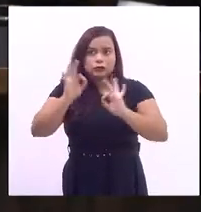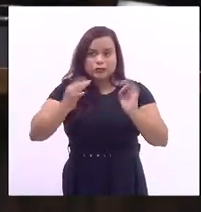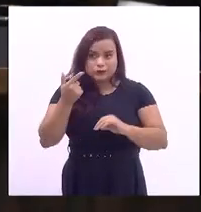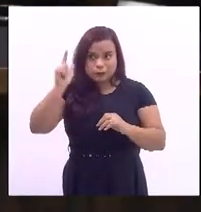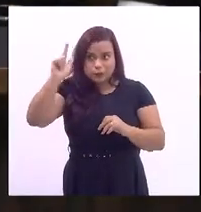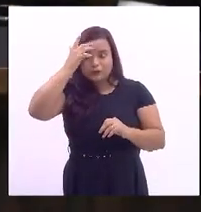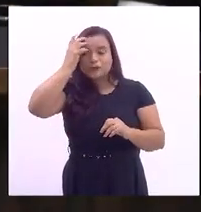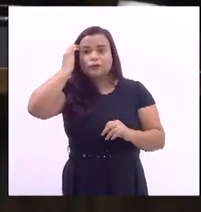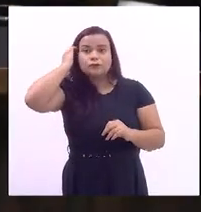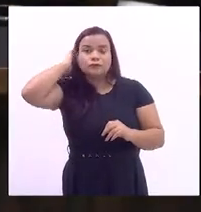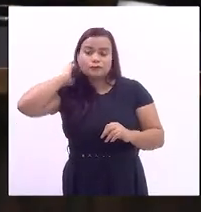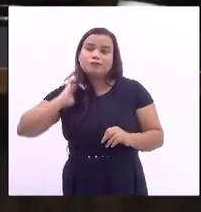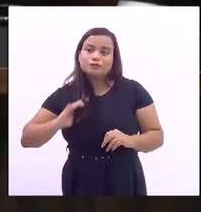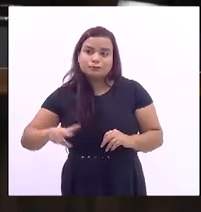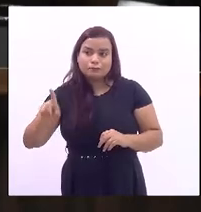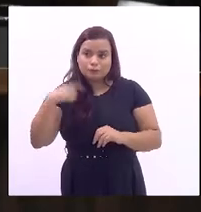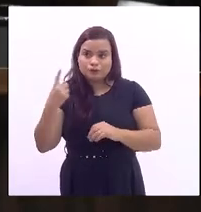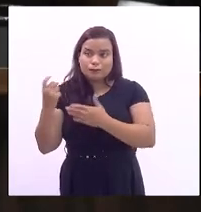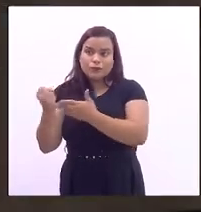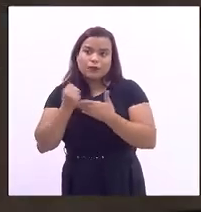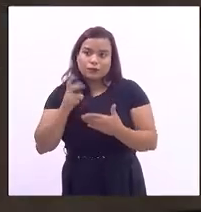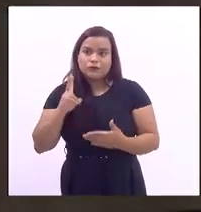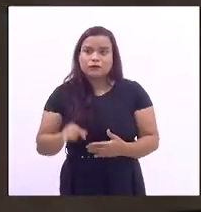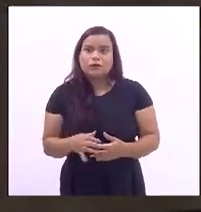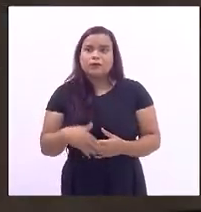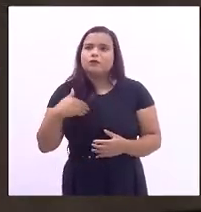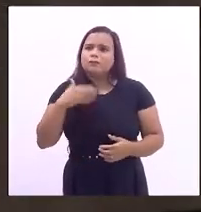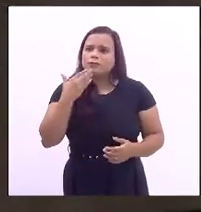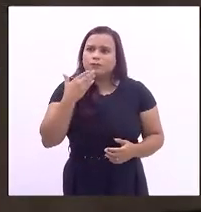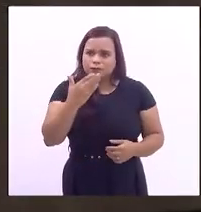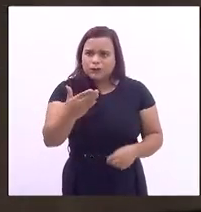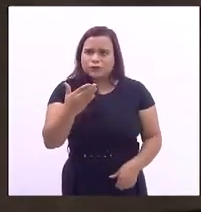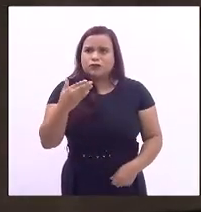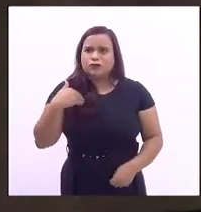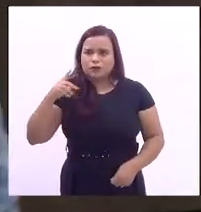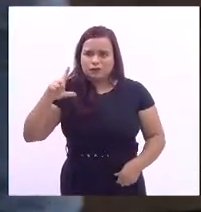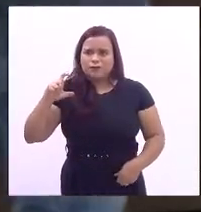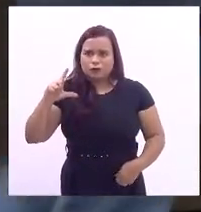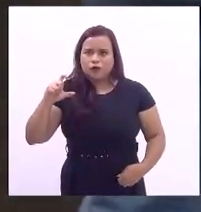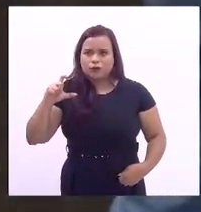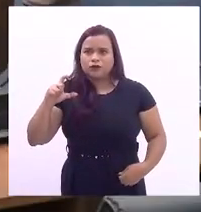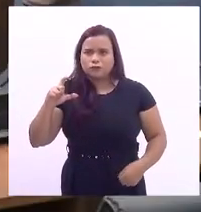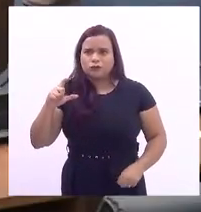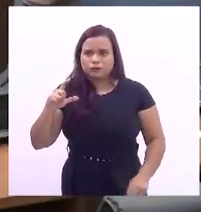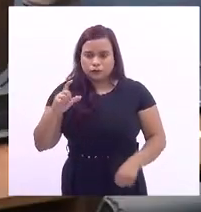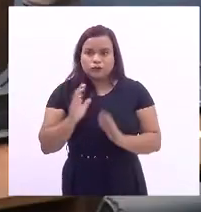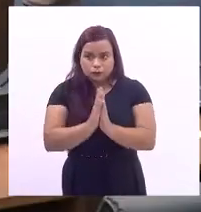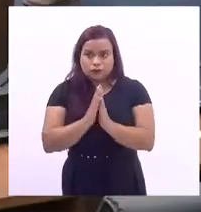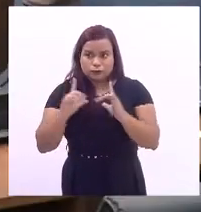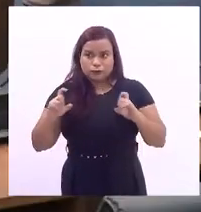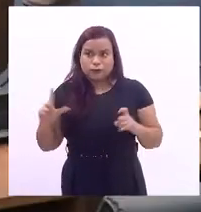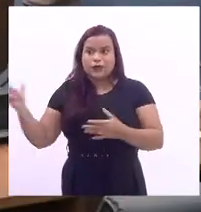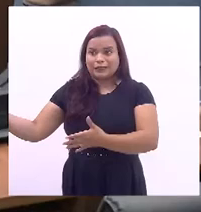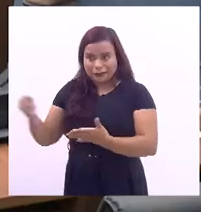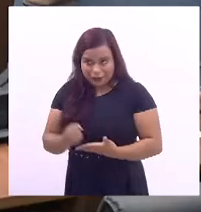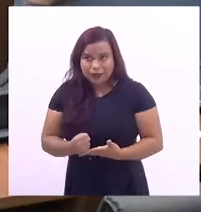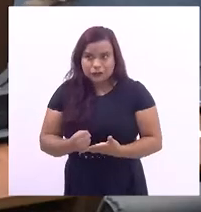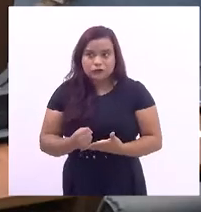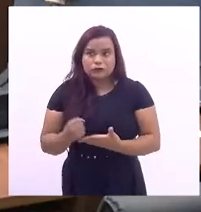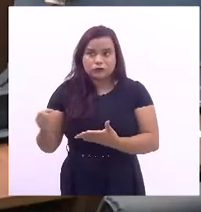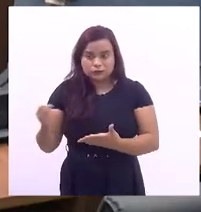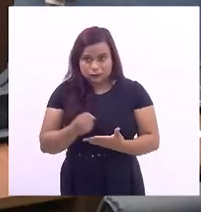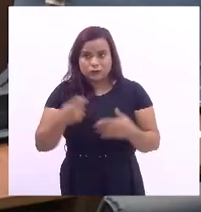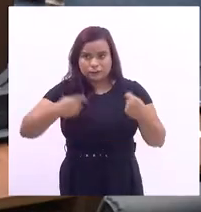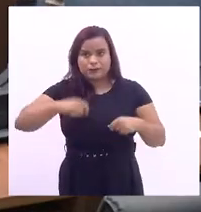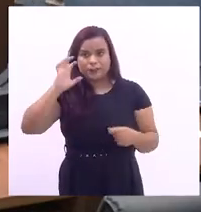forma vamos trazer o projeto do vem aqui ó e traz eles aqui mas nossa